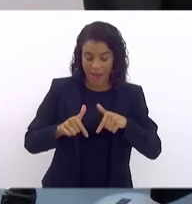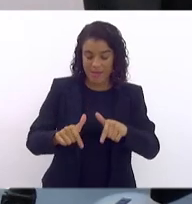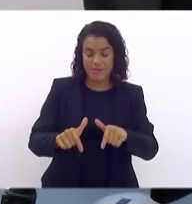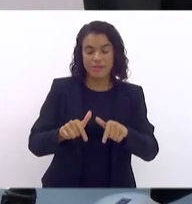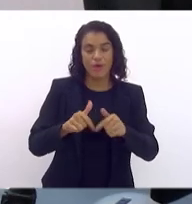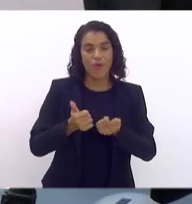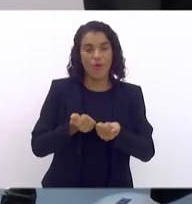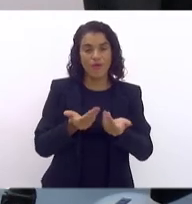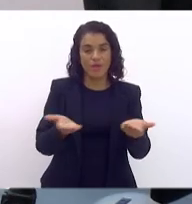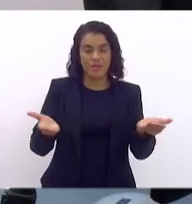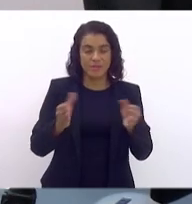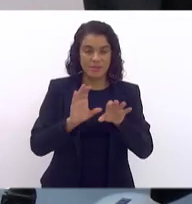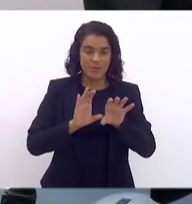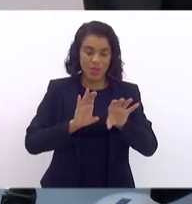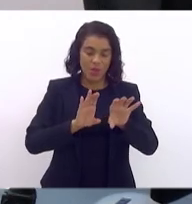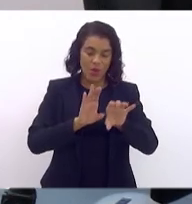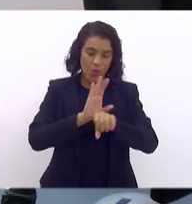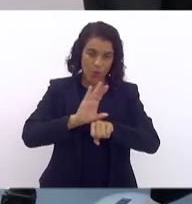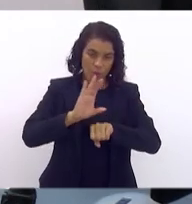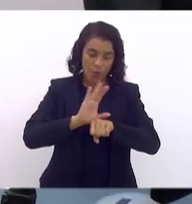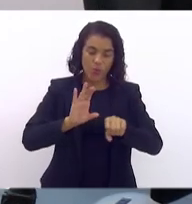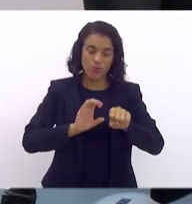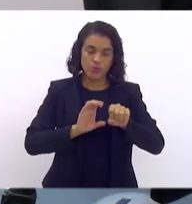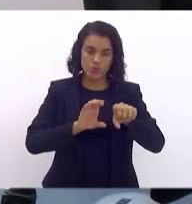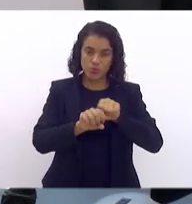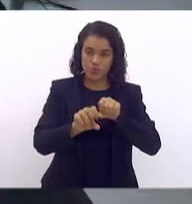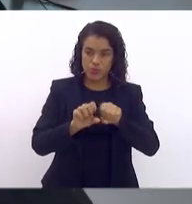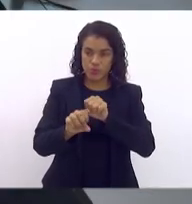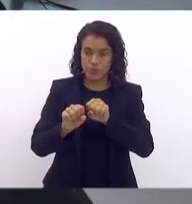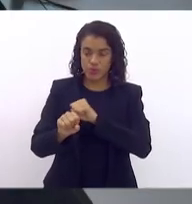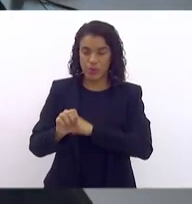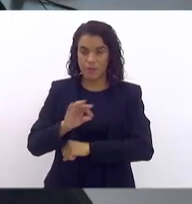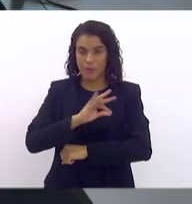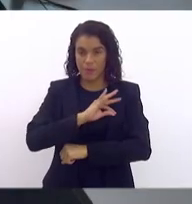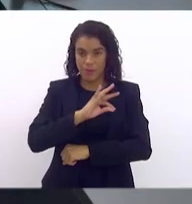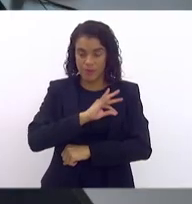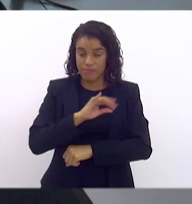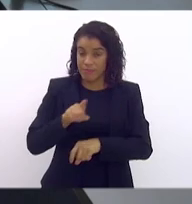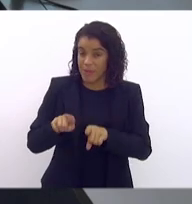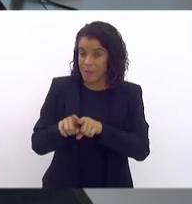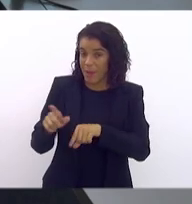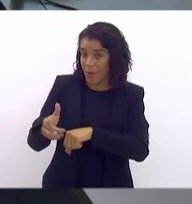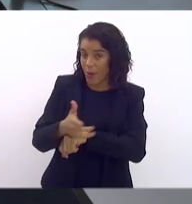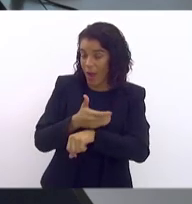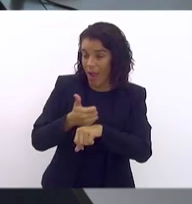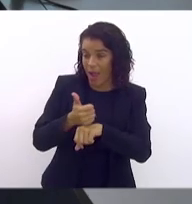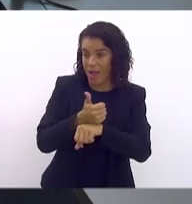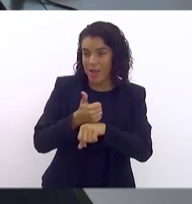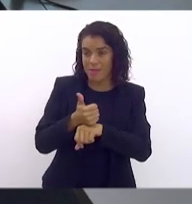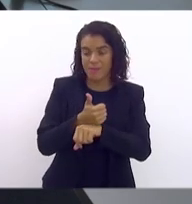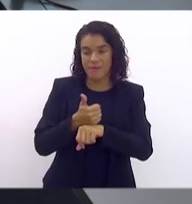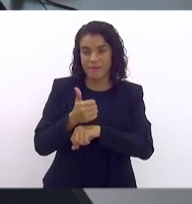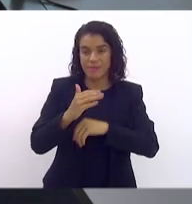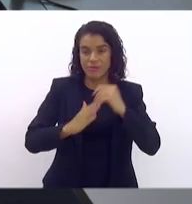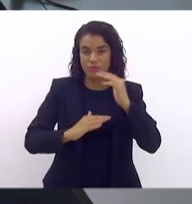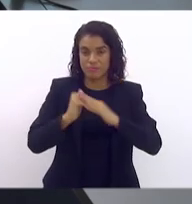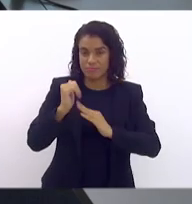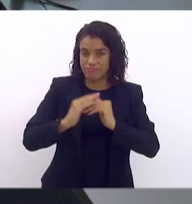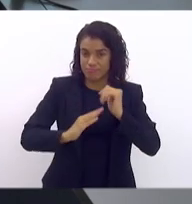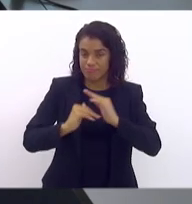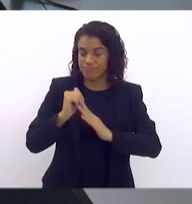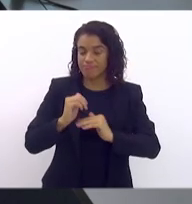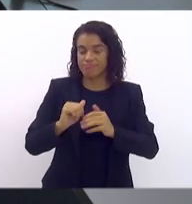capacitação para policiais né com aperfeiçoamento de técnicas para tanto para